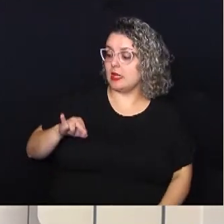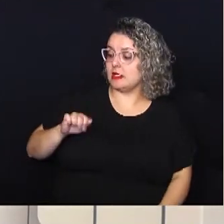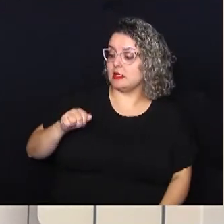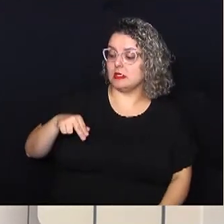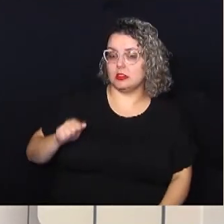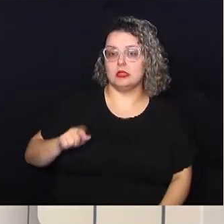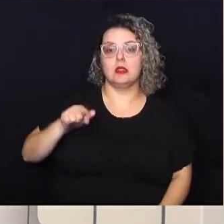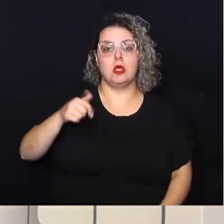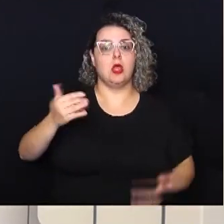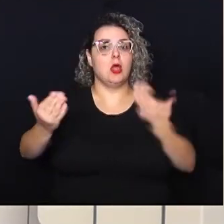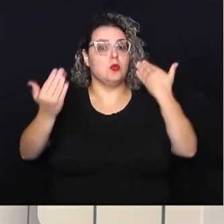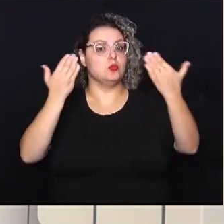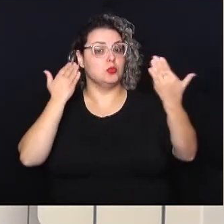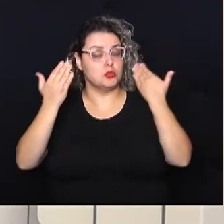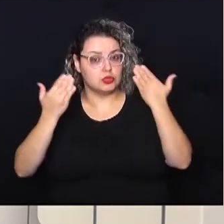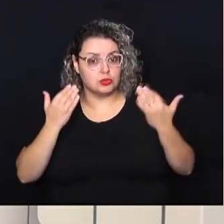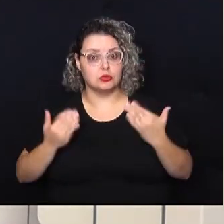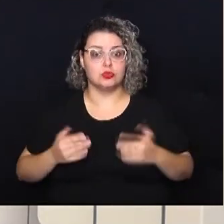que é psicóloga,